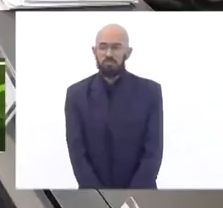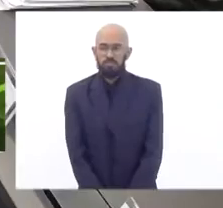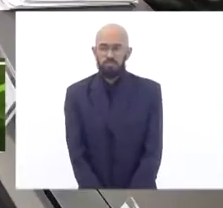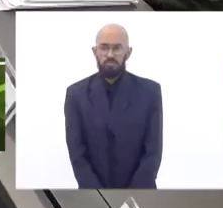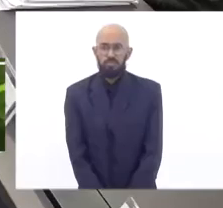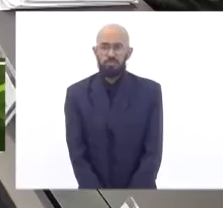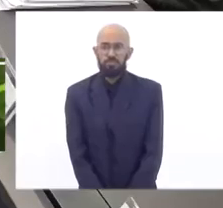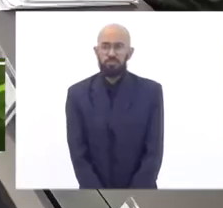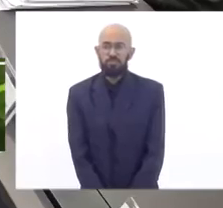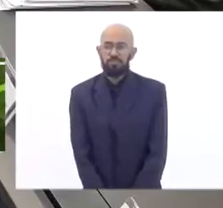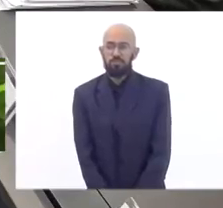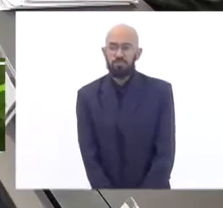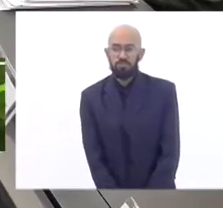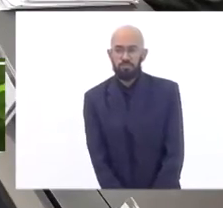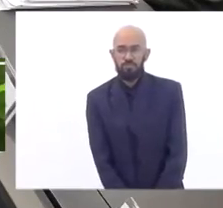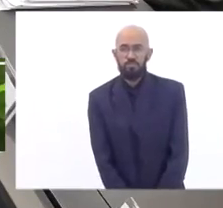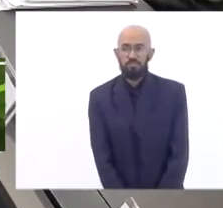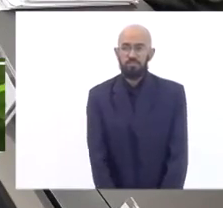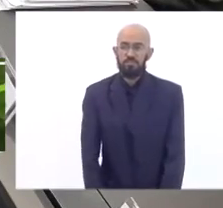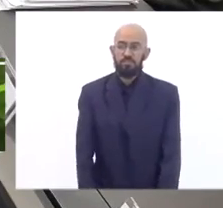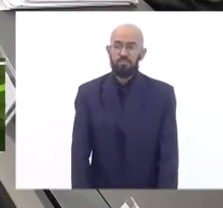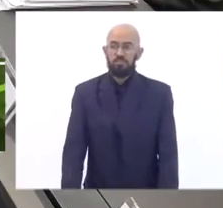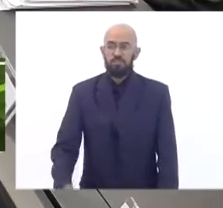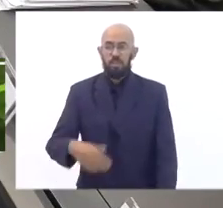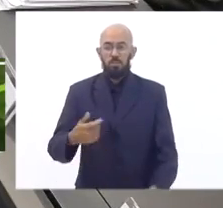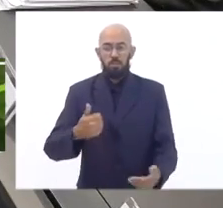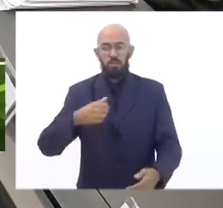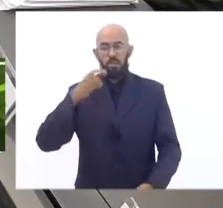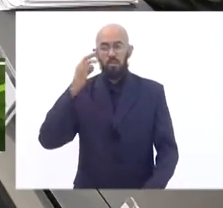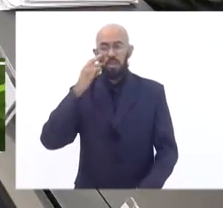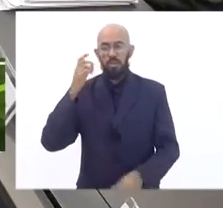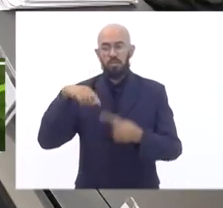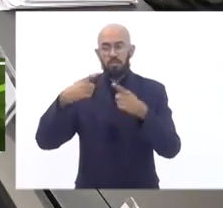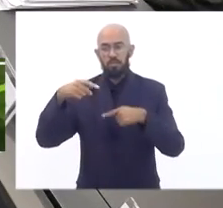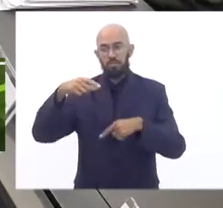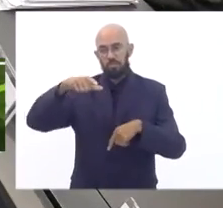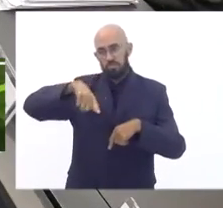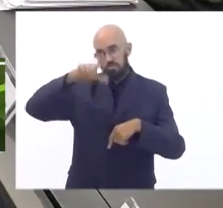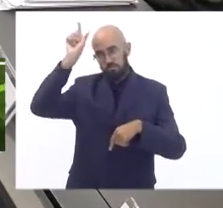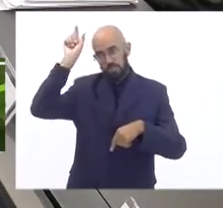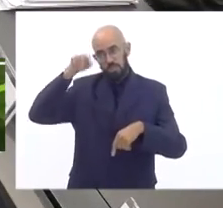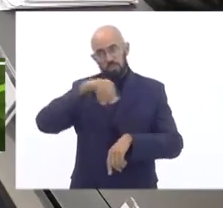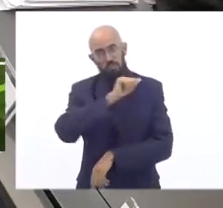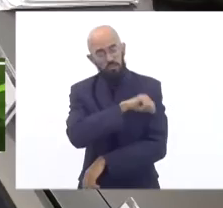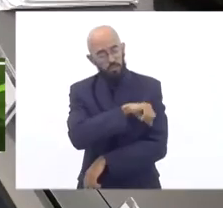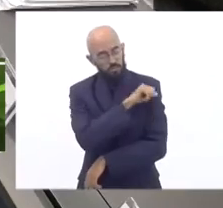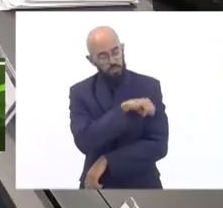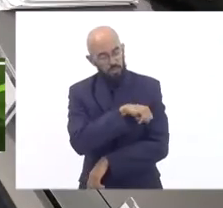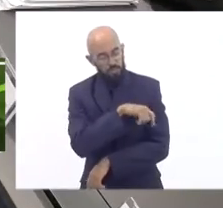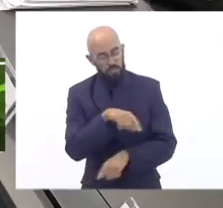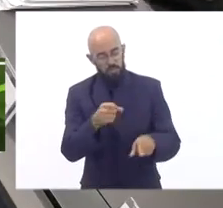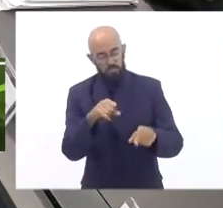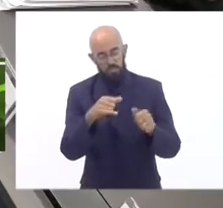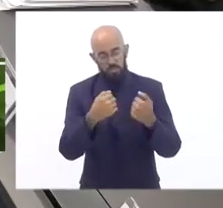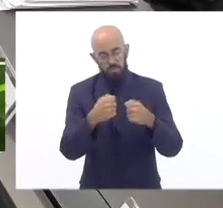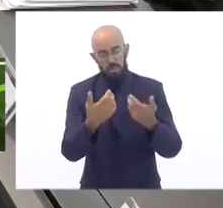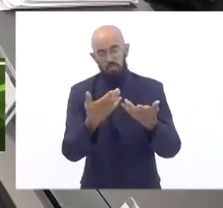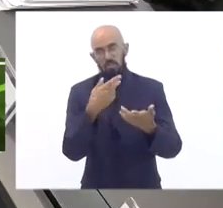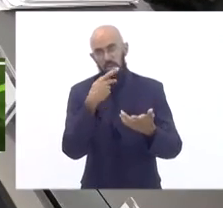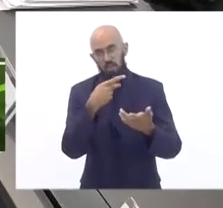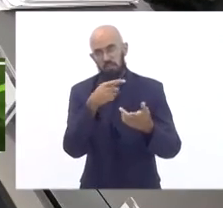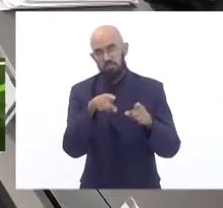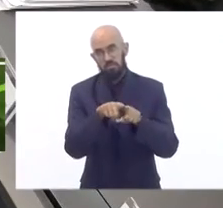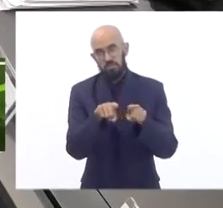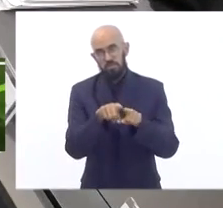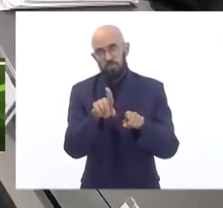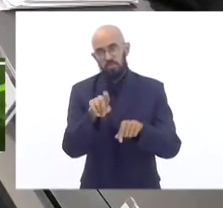Já encerrei. Deputado Valdec, depois deputado Luiz Paulo. Deputada enfermeira Regina, se quiser falar, é só solicitar. E deputada